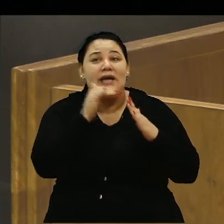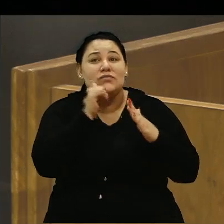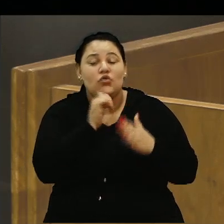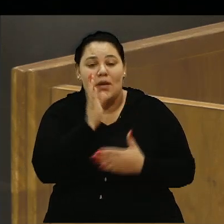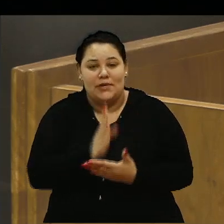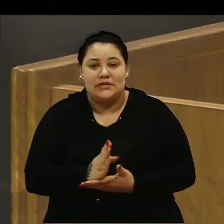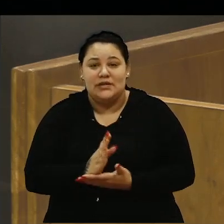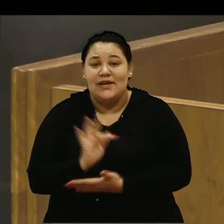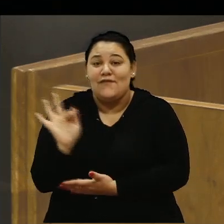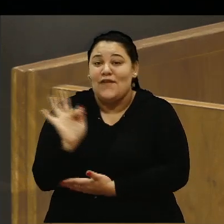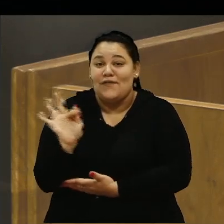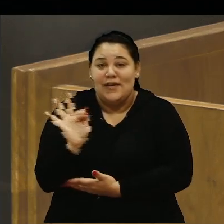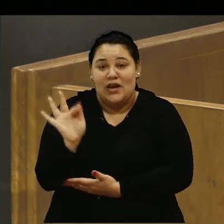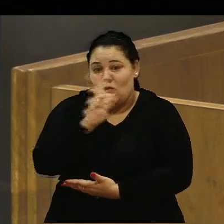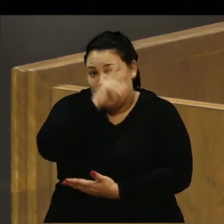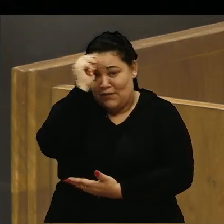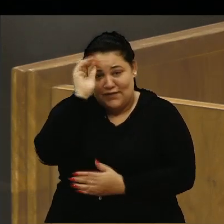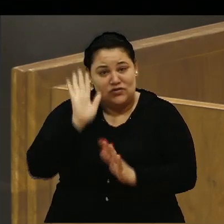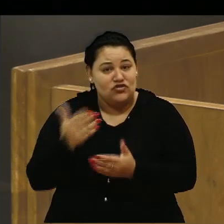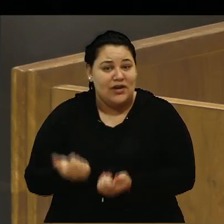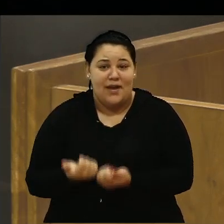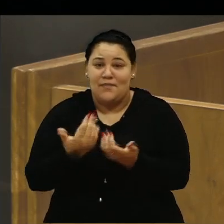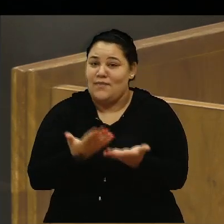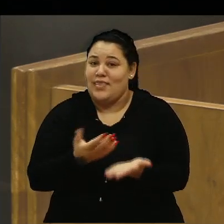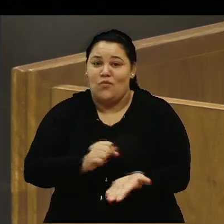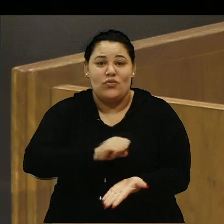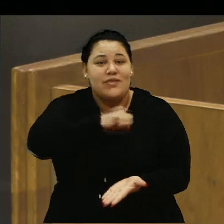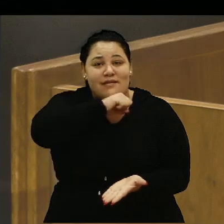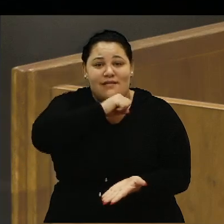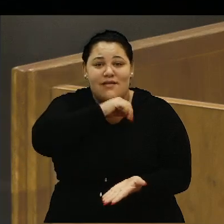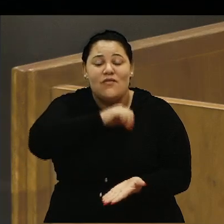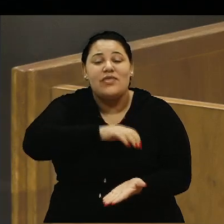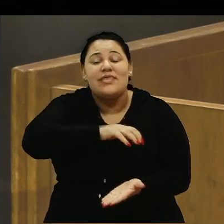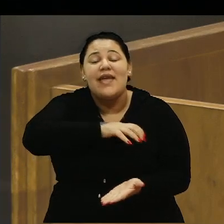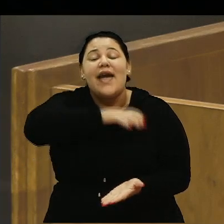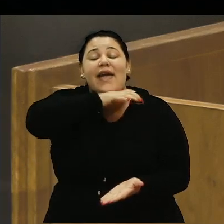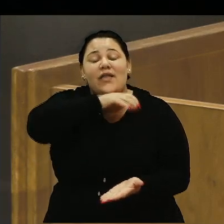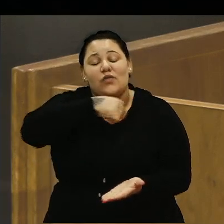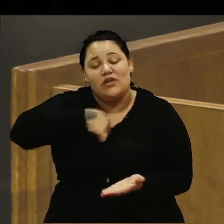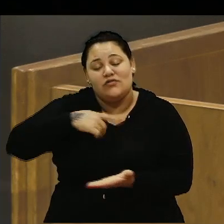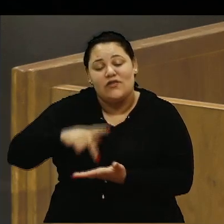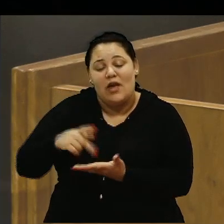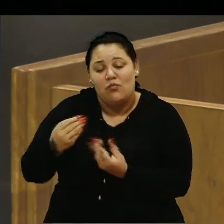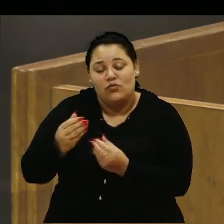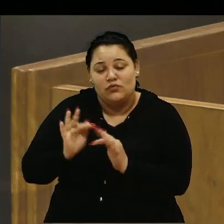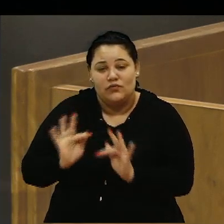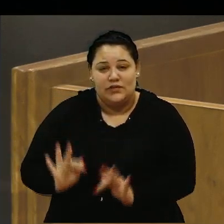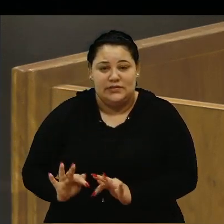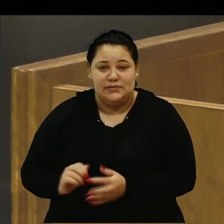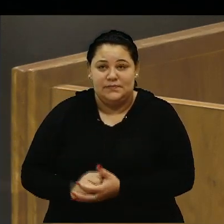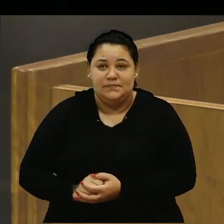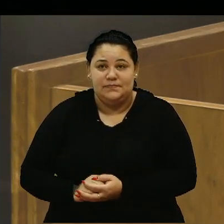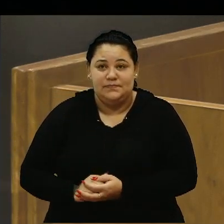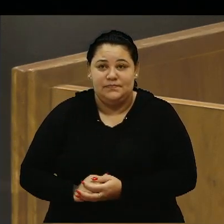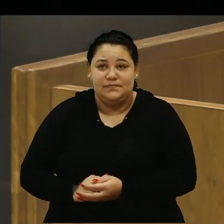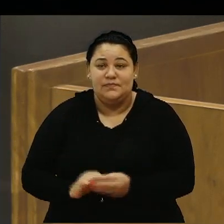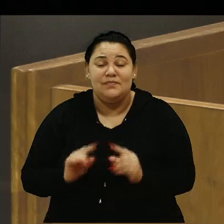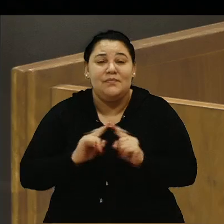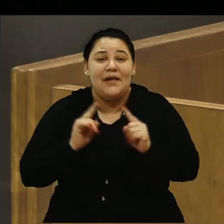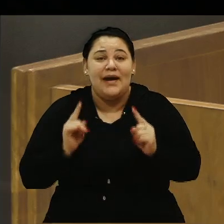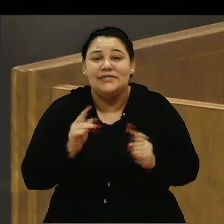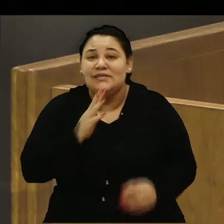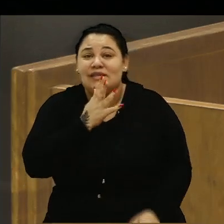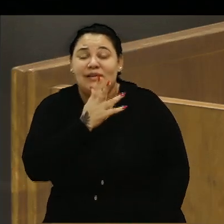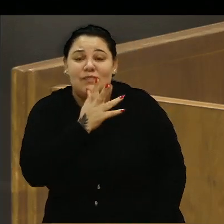Em fevereiro, o prefeito já apresentou esse terreno e eu fiquei muito feliz naquele dia. Só que isso está muito